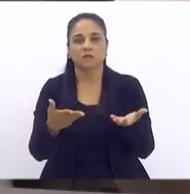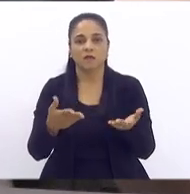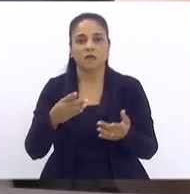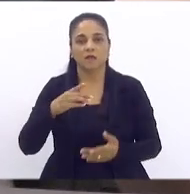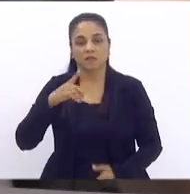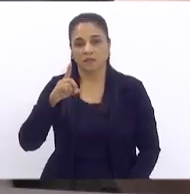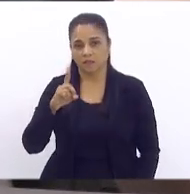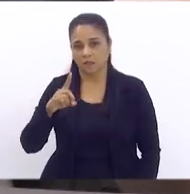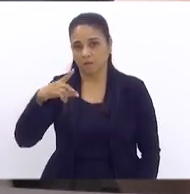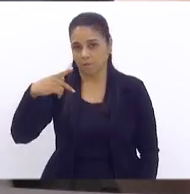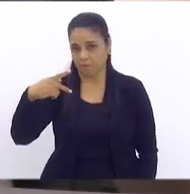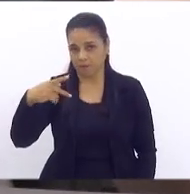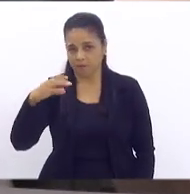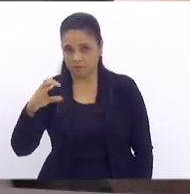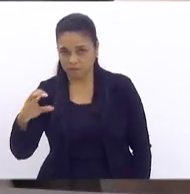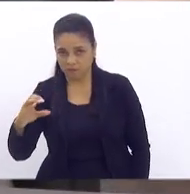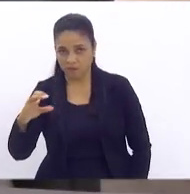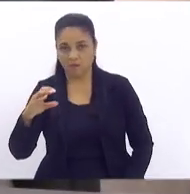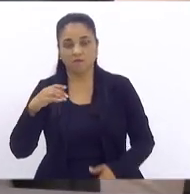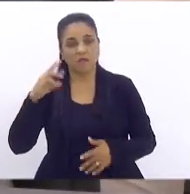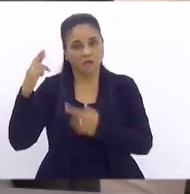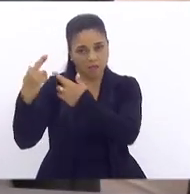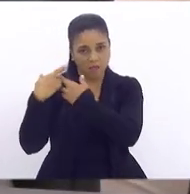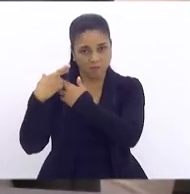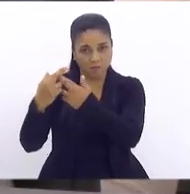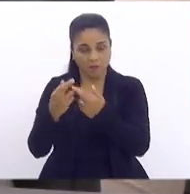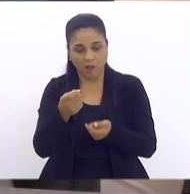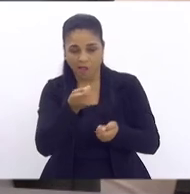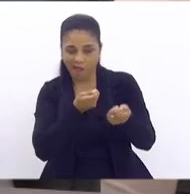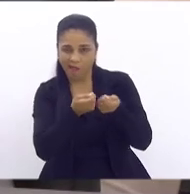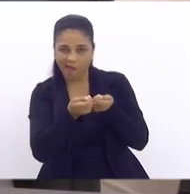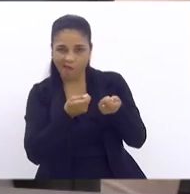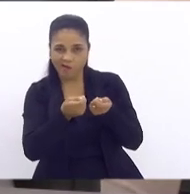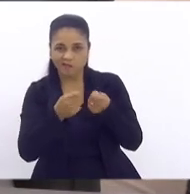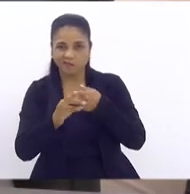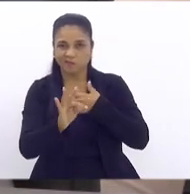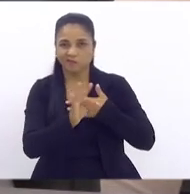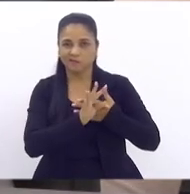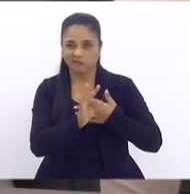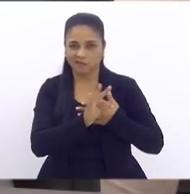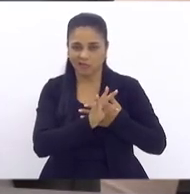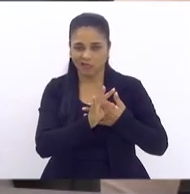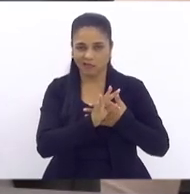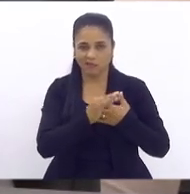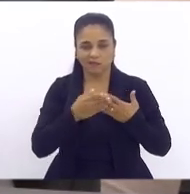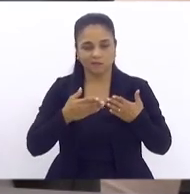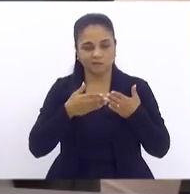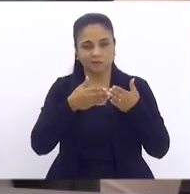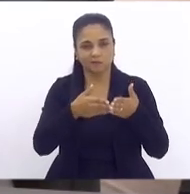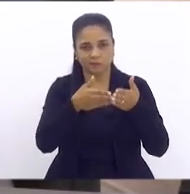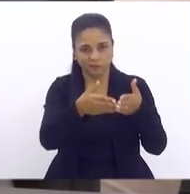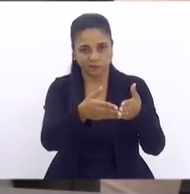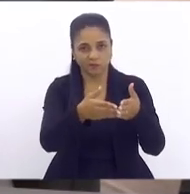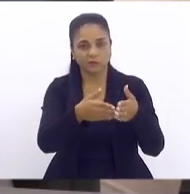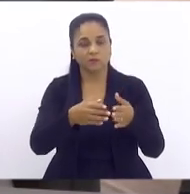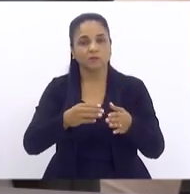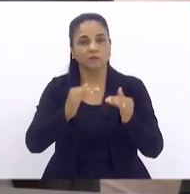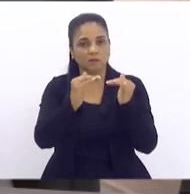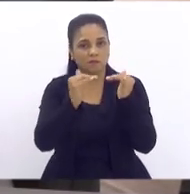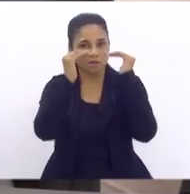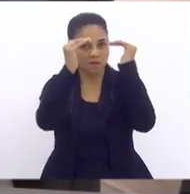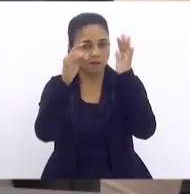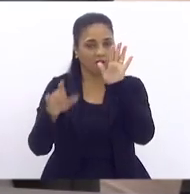DPC fica responsável pela regulação técnica da autoridade marítima, subordinada inicialmente às leis